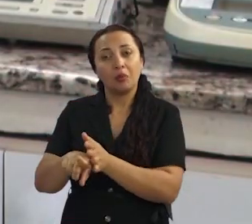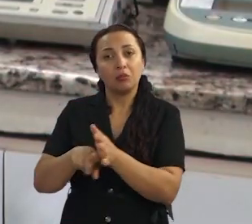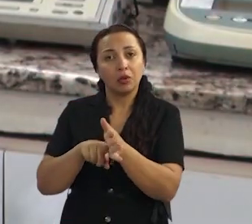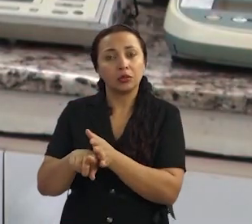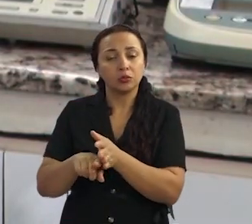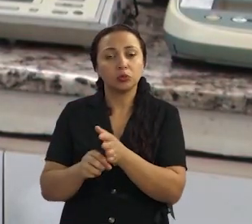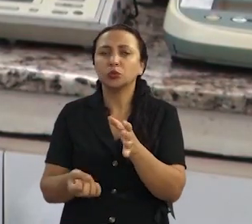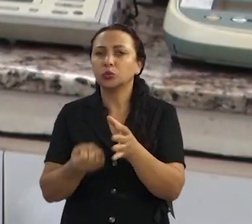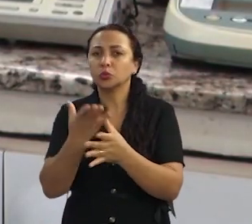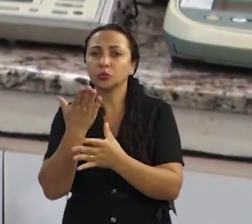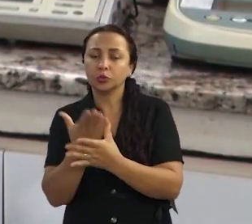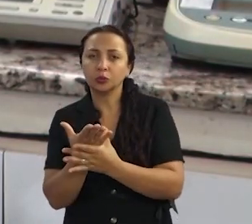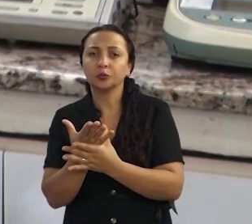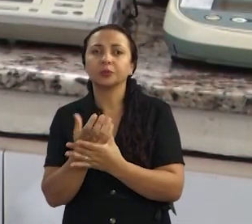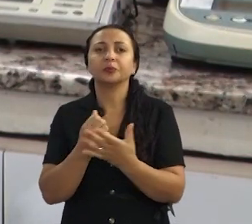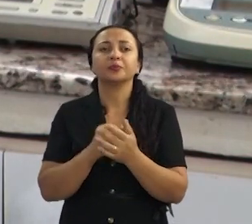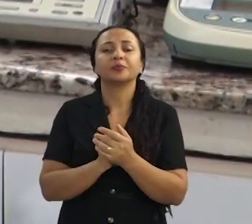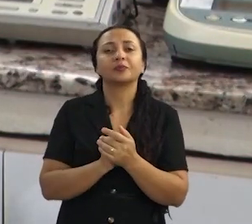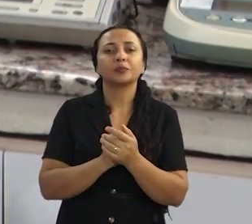A pesquisa ela surgiu